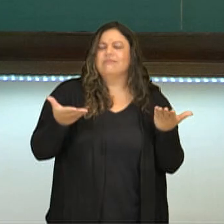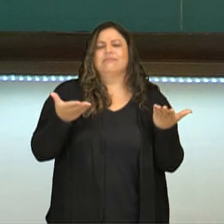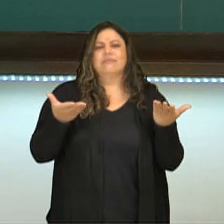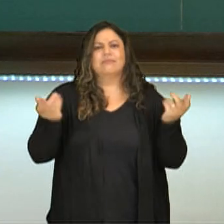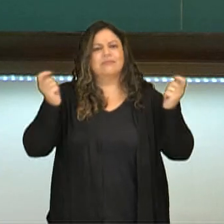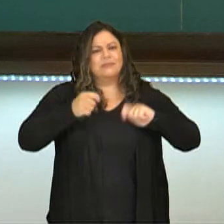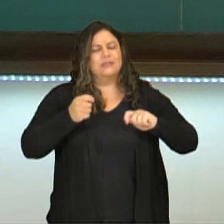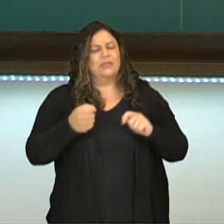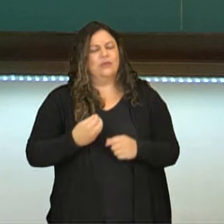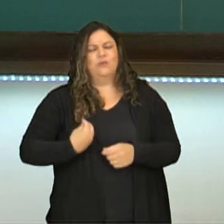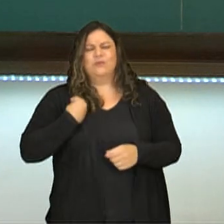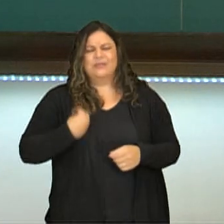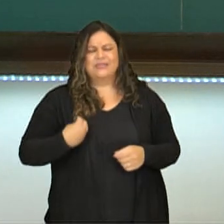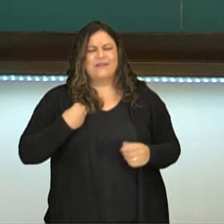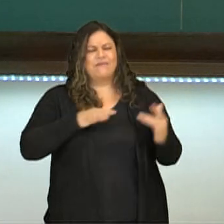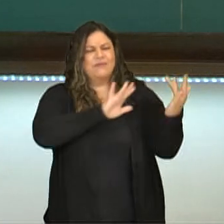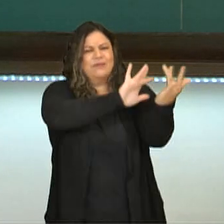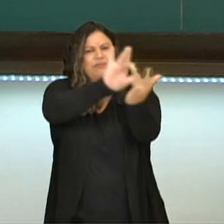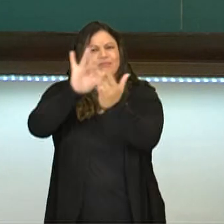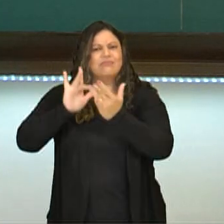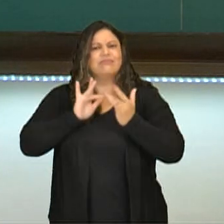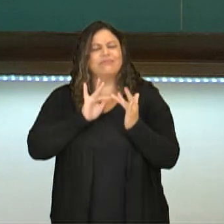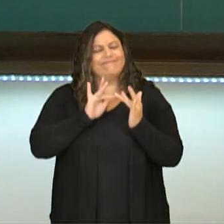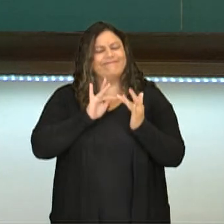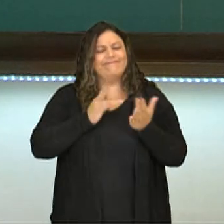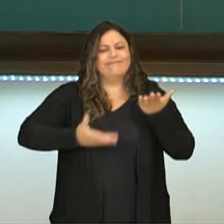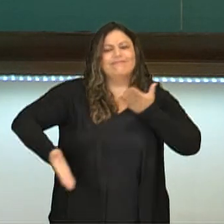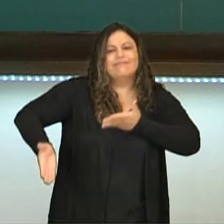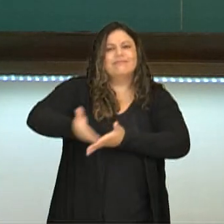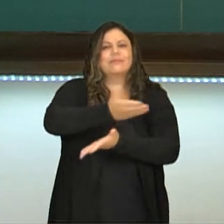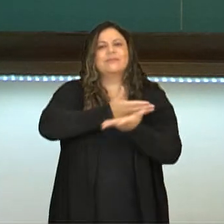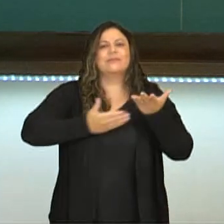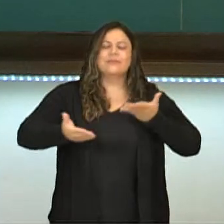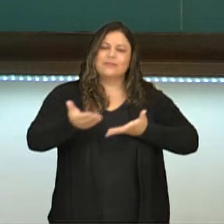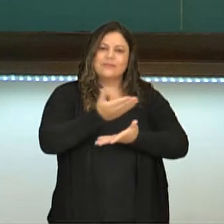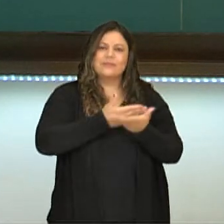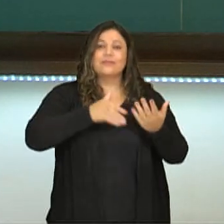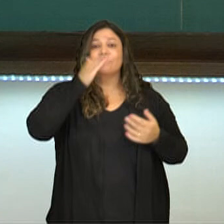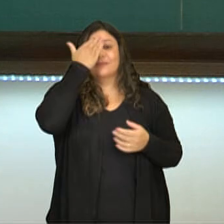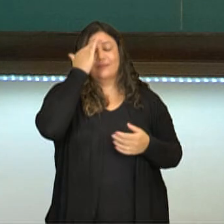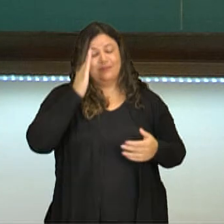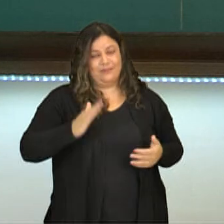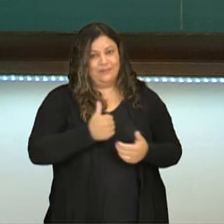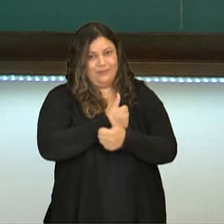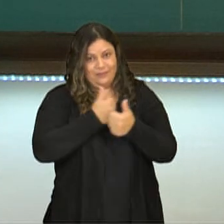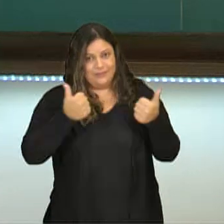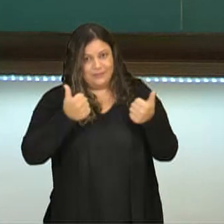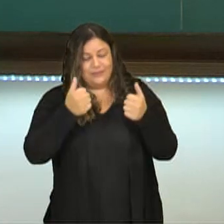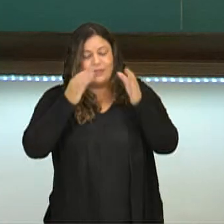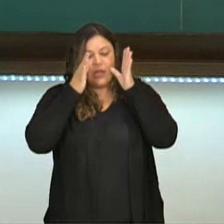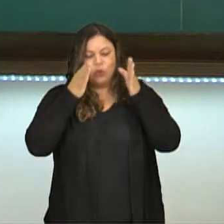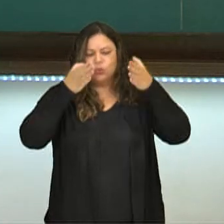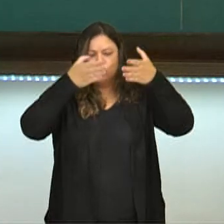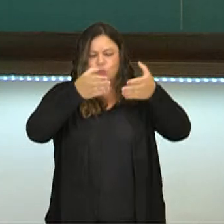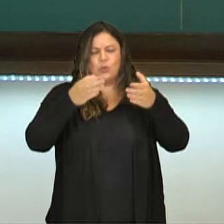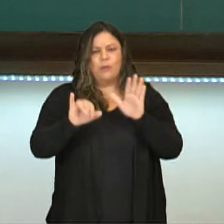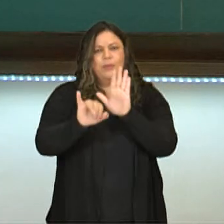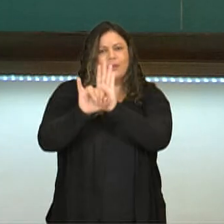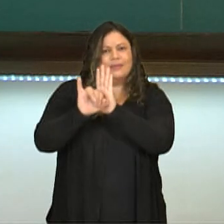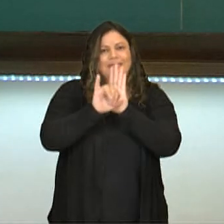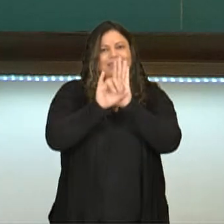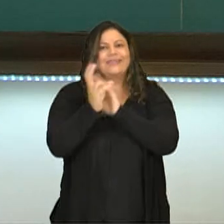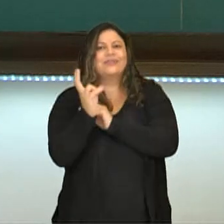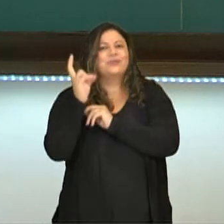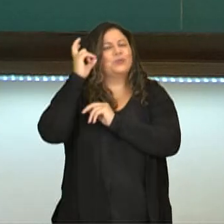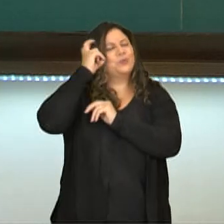daquilo que você convive, daquilo que você compactua, daquilo que você entende, né? Isso forma uma questão de identidade